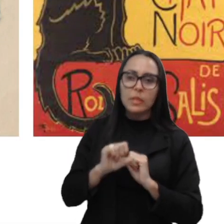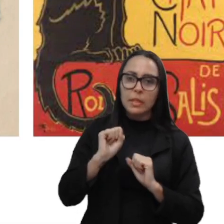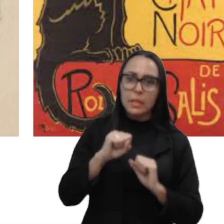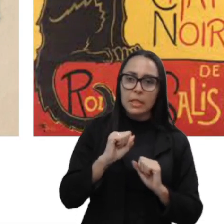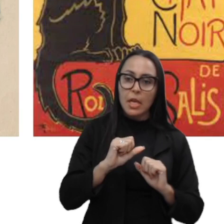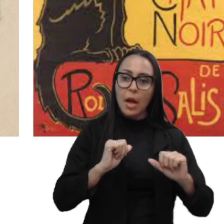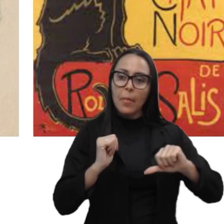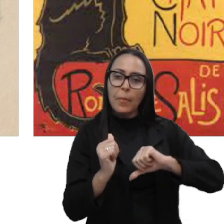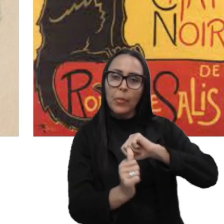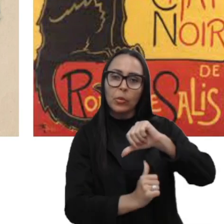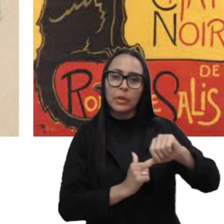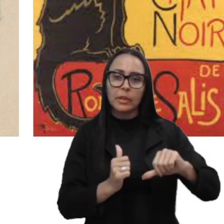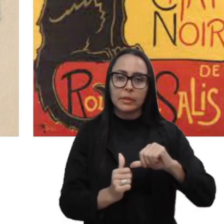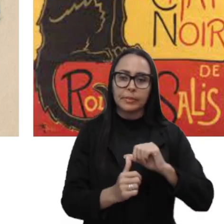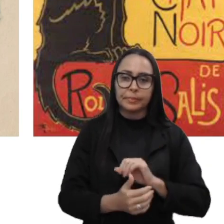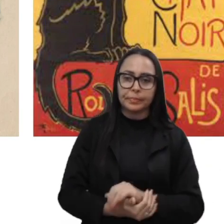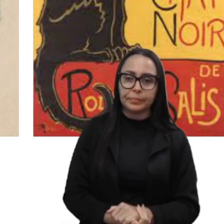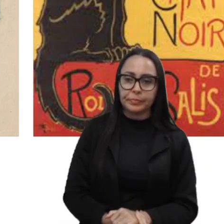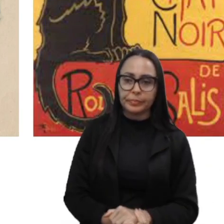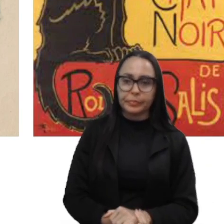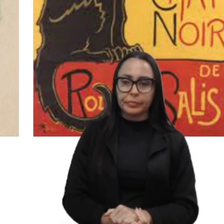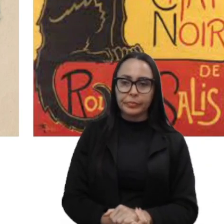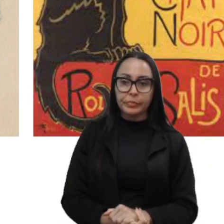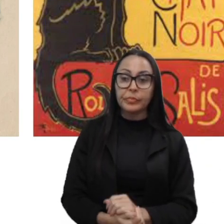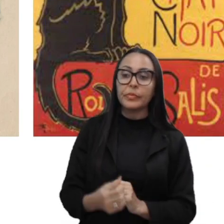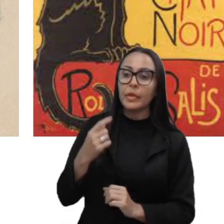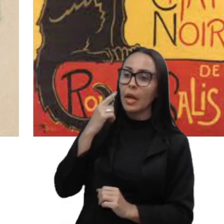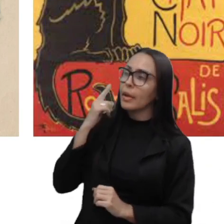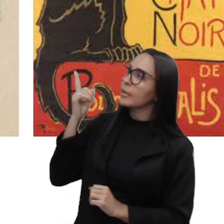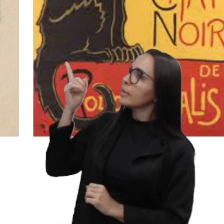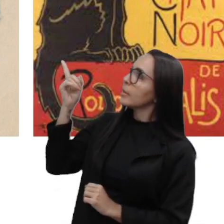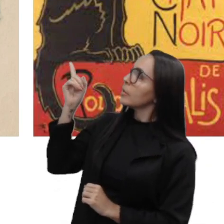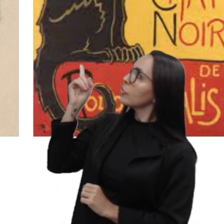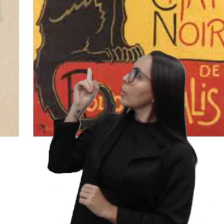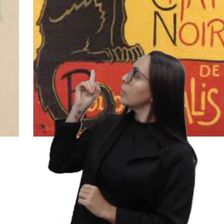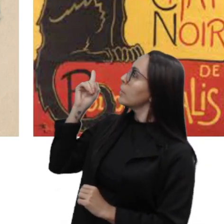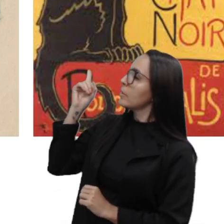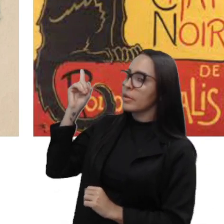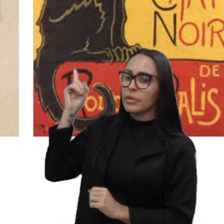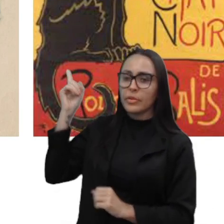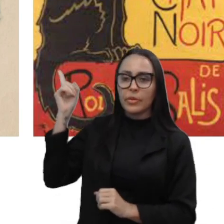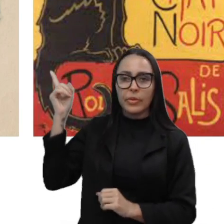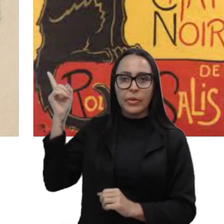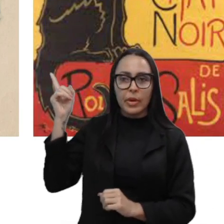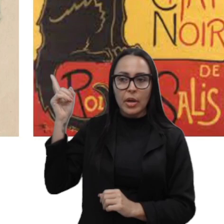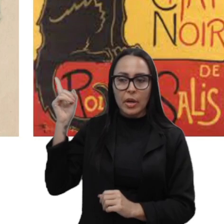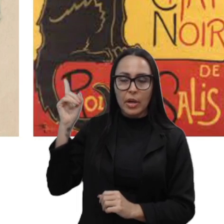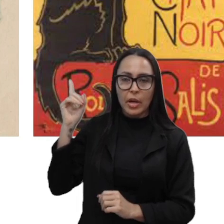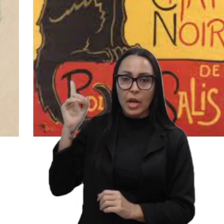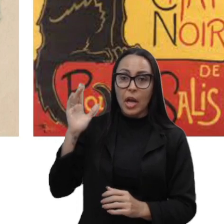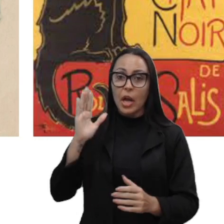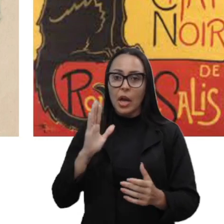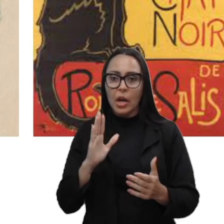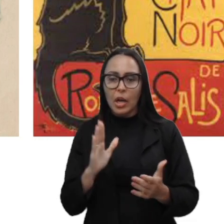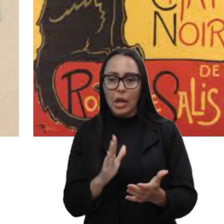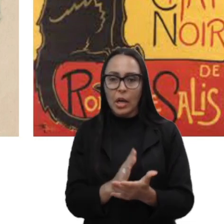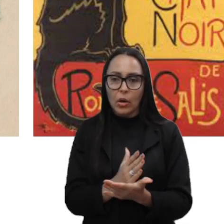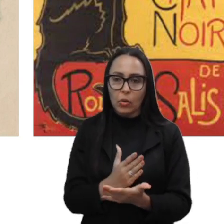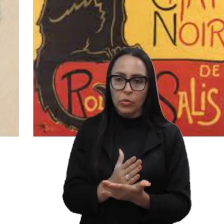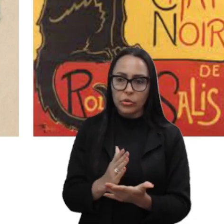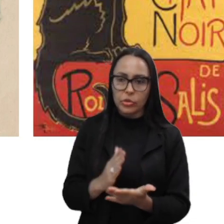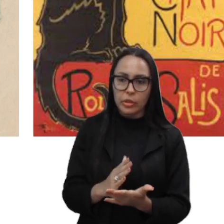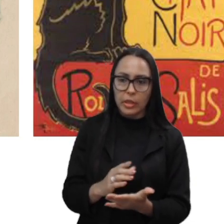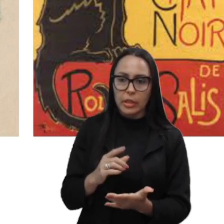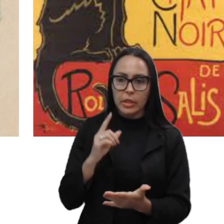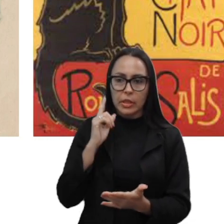essa mudança, esse espírito do tempo. Aqui, esses cartazes, né, alguns deles são de Toulouse-Lautrec, né,